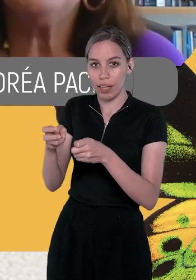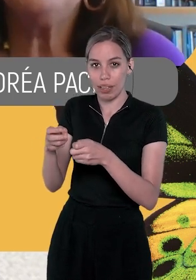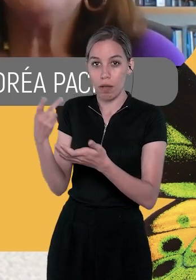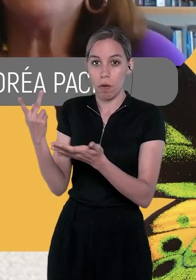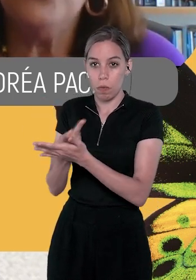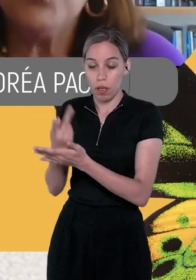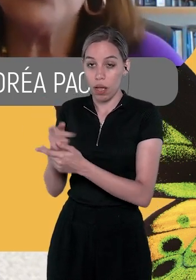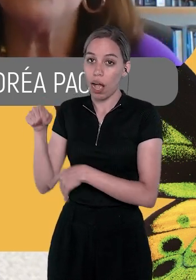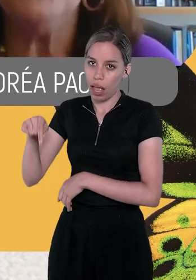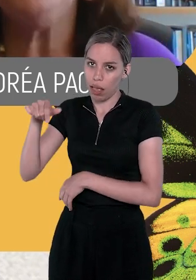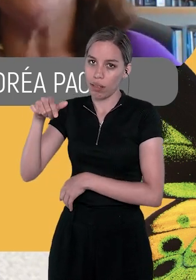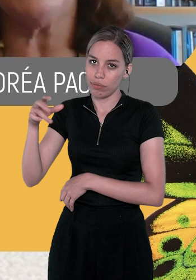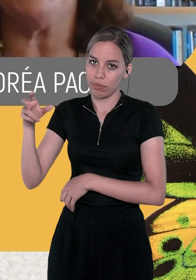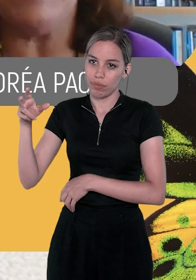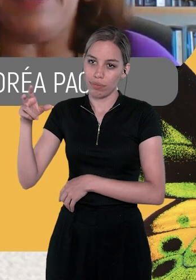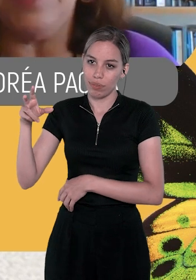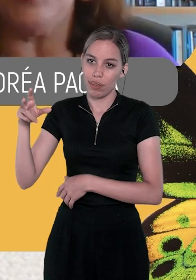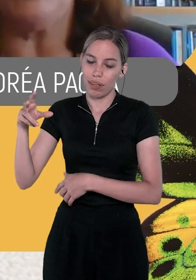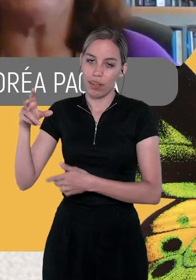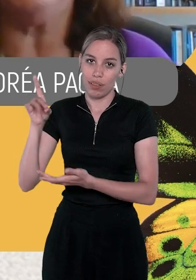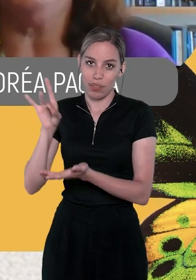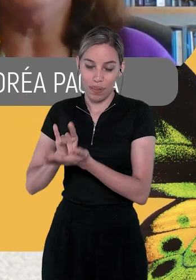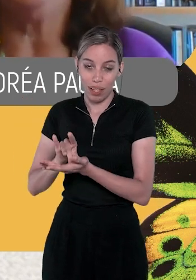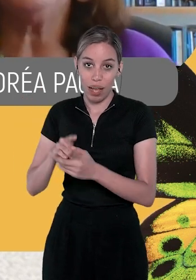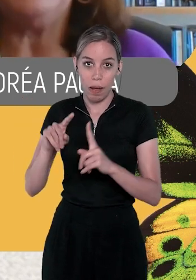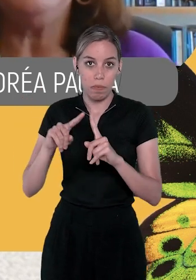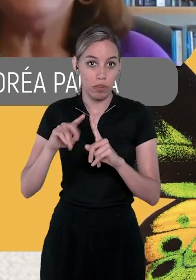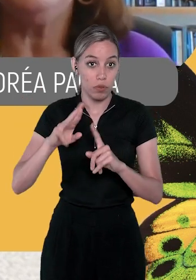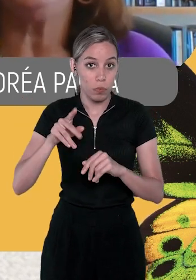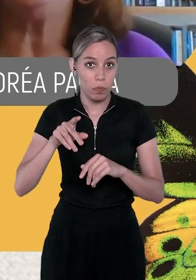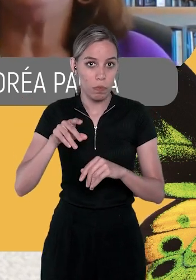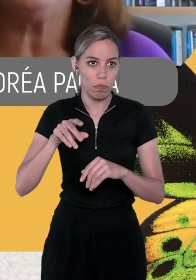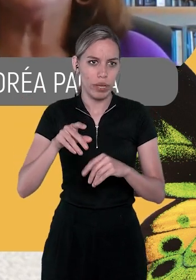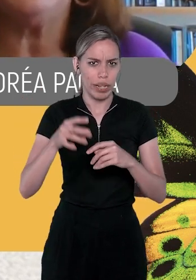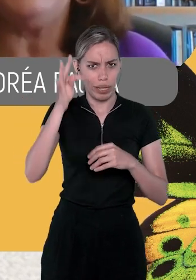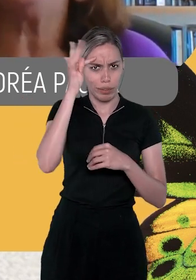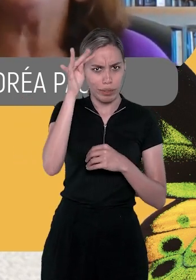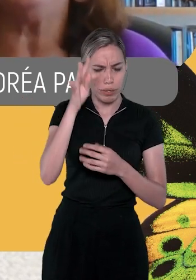nós temos discursos muito consistentes de pluralidade, de